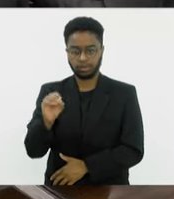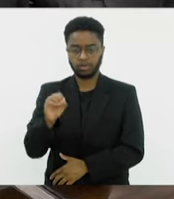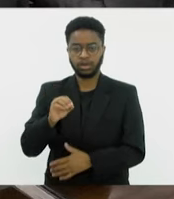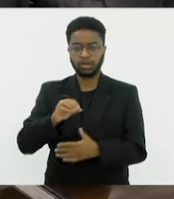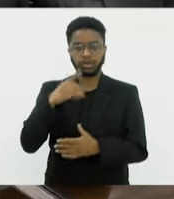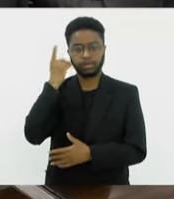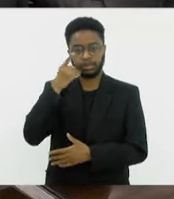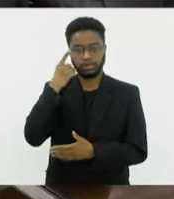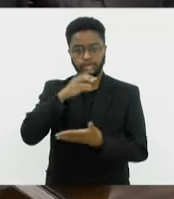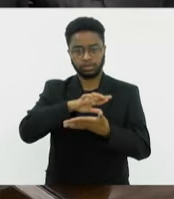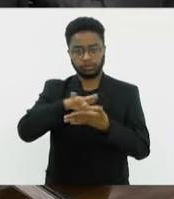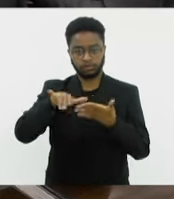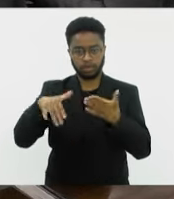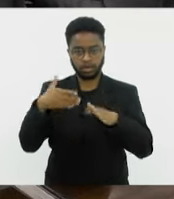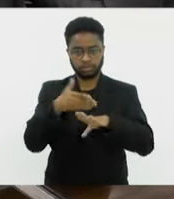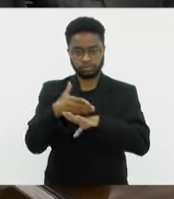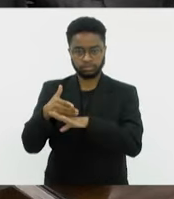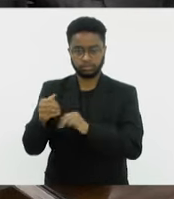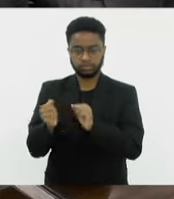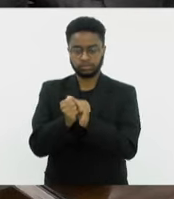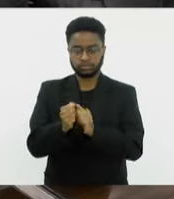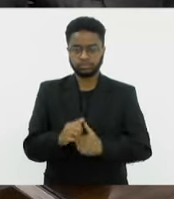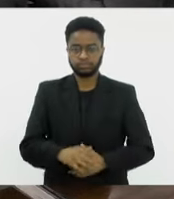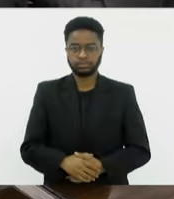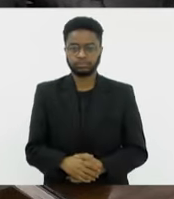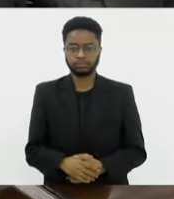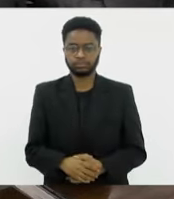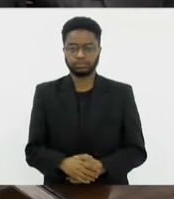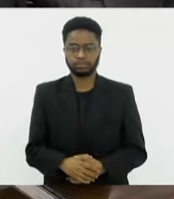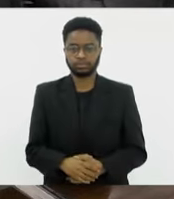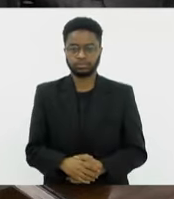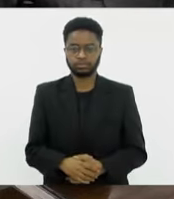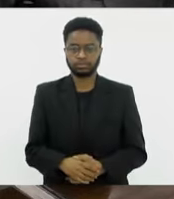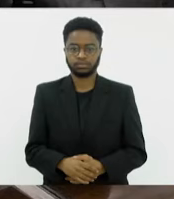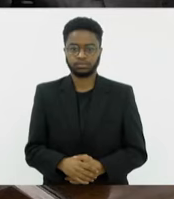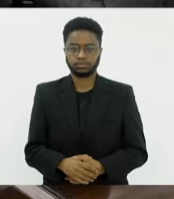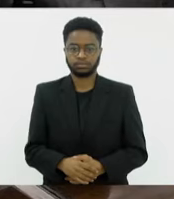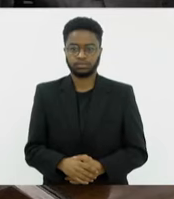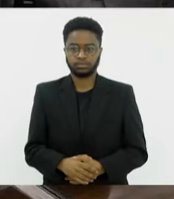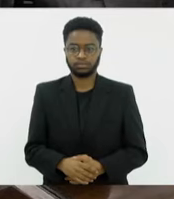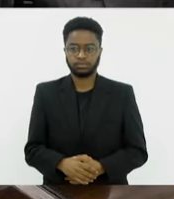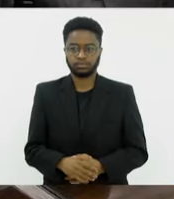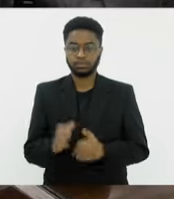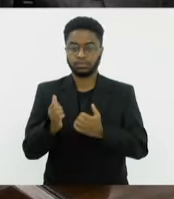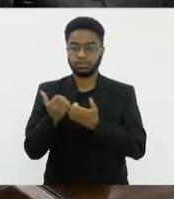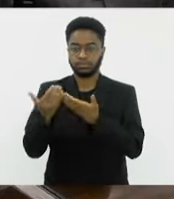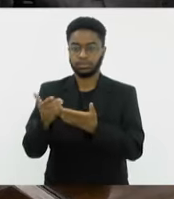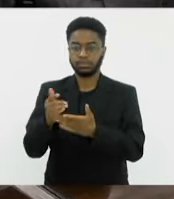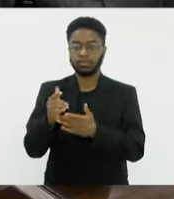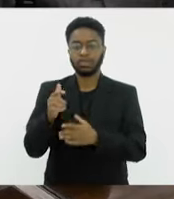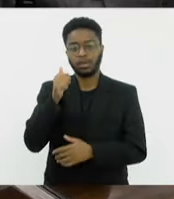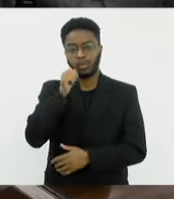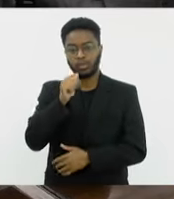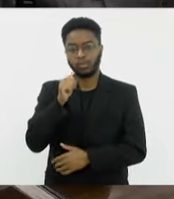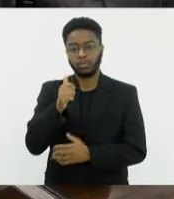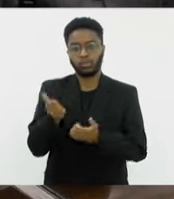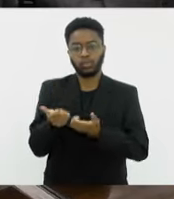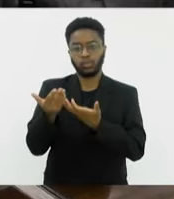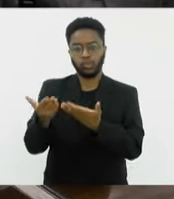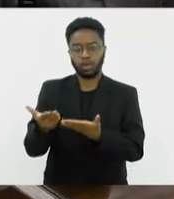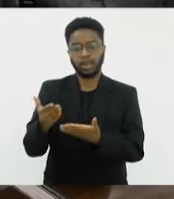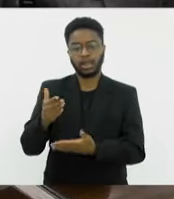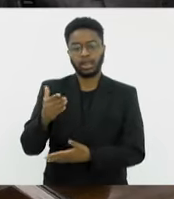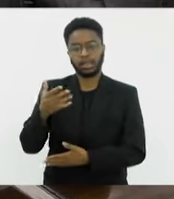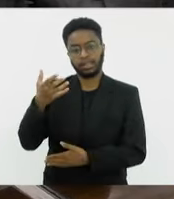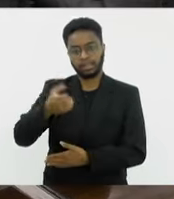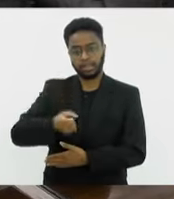Monteiro, Gisele Monteiro, Tony de Paula Paz, Sérgio Fernandes e Yuri, que concede às doadoras de leite materno isenção do pagamento